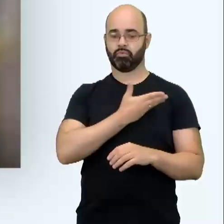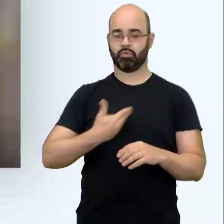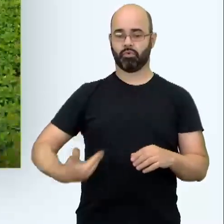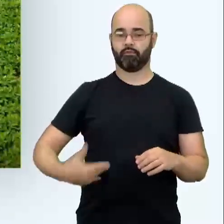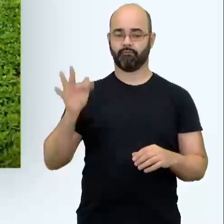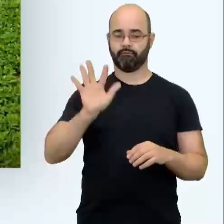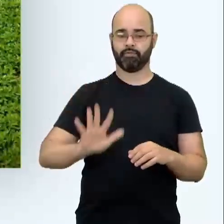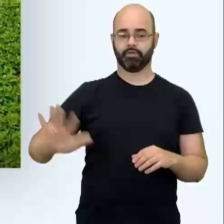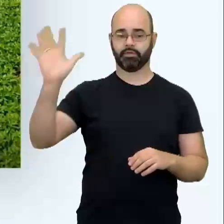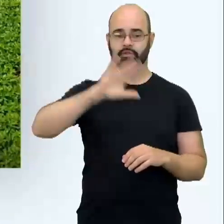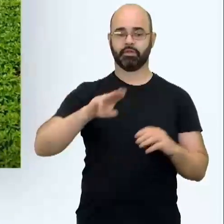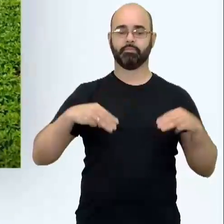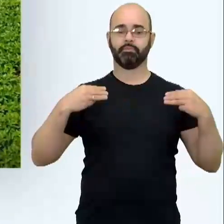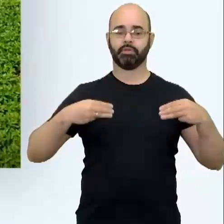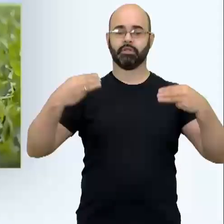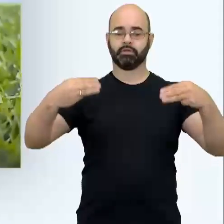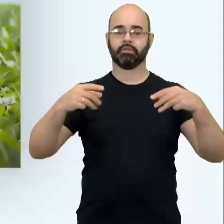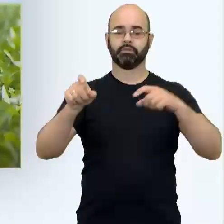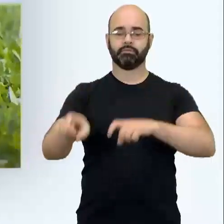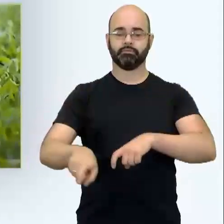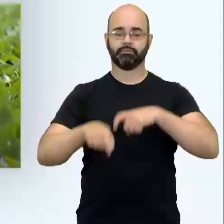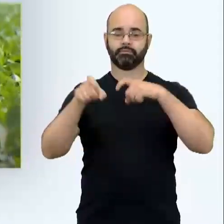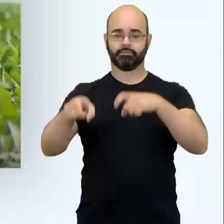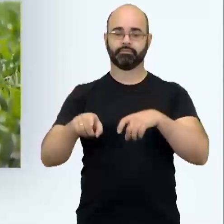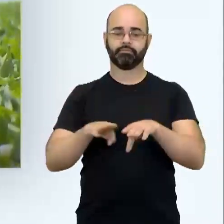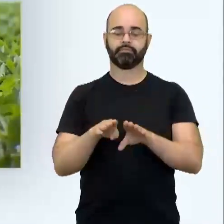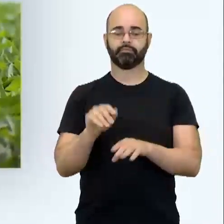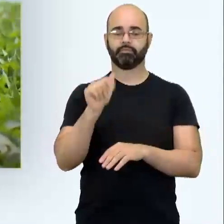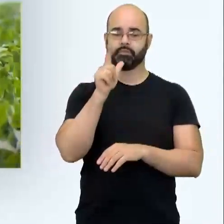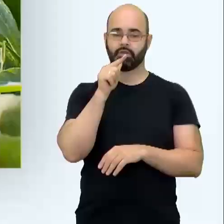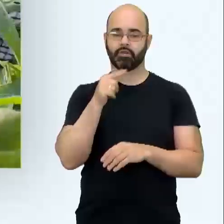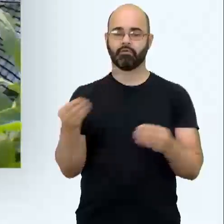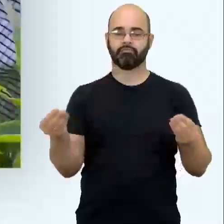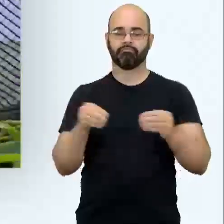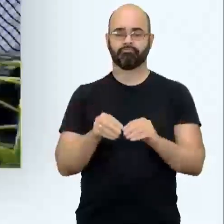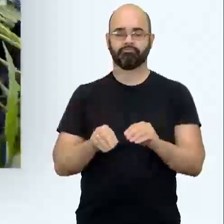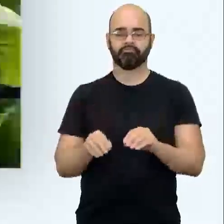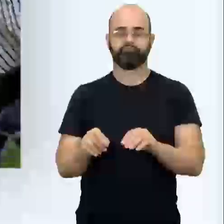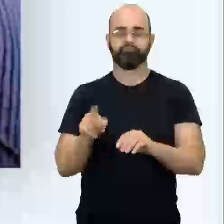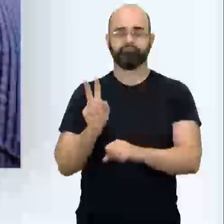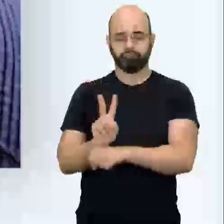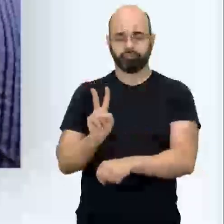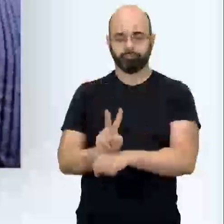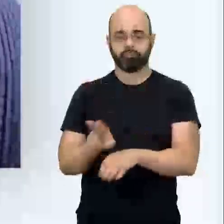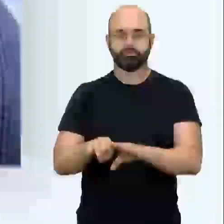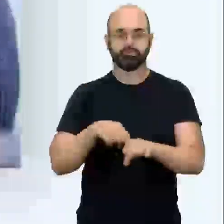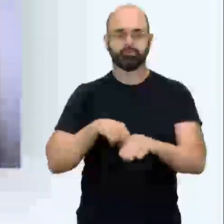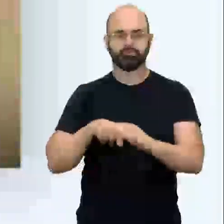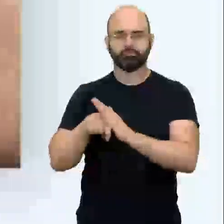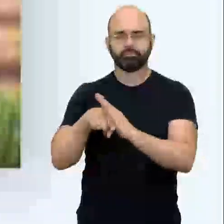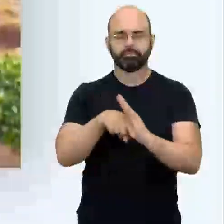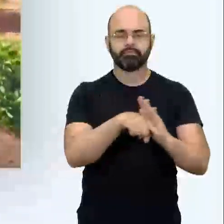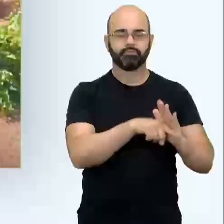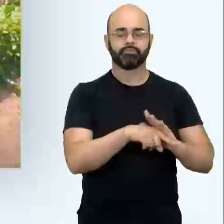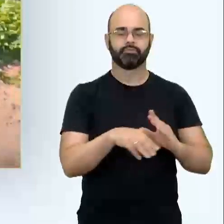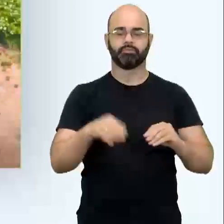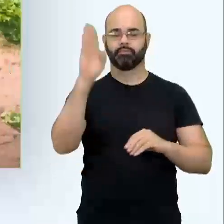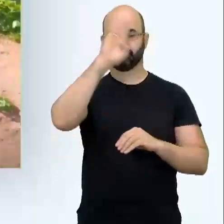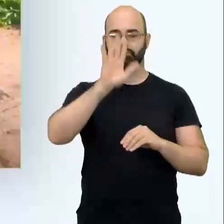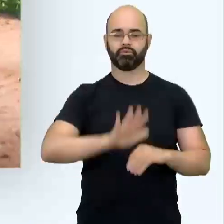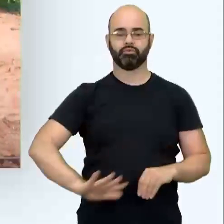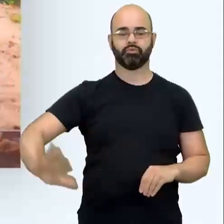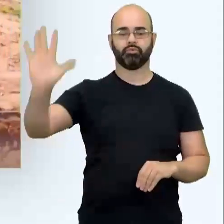e do Ministério da Agricultura, Pecuária e Abastecimento, é o responsável por fazer o mapeamento dos solos do país. Com os